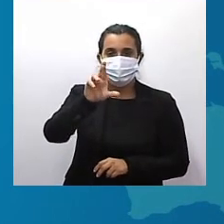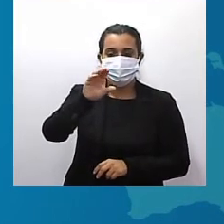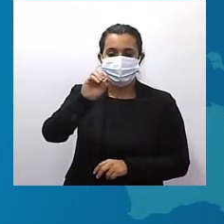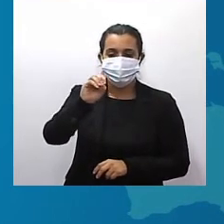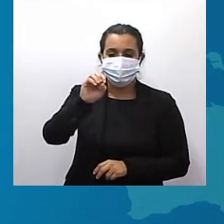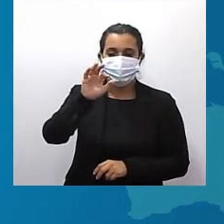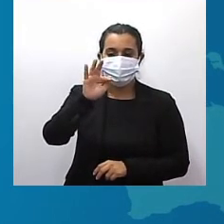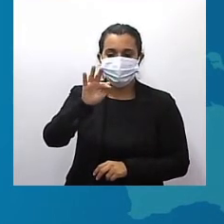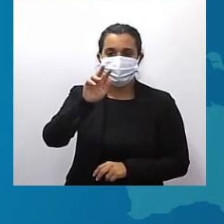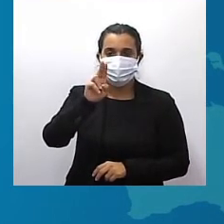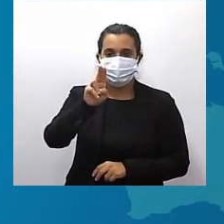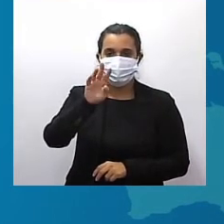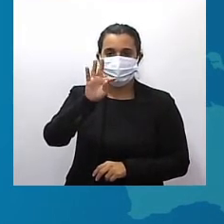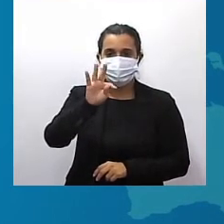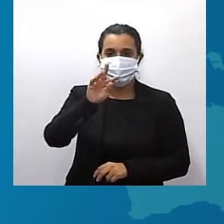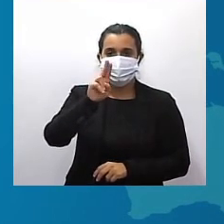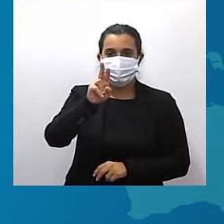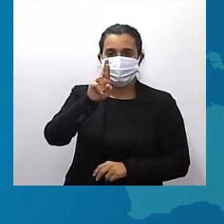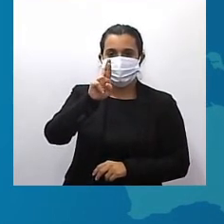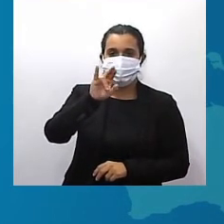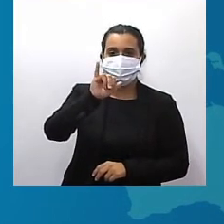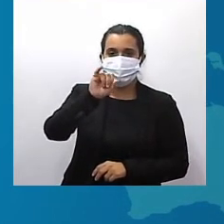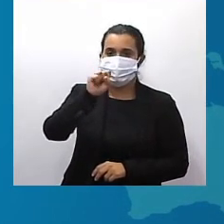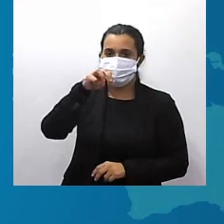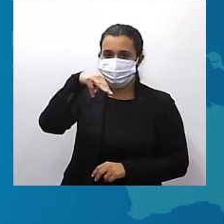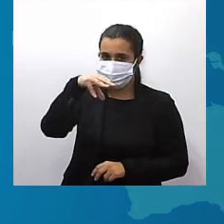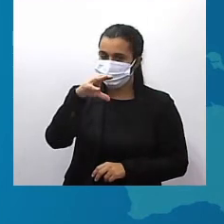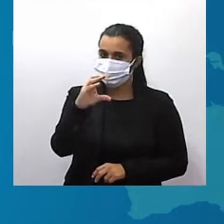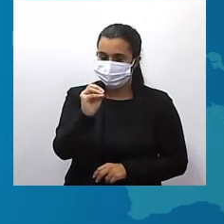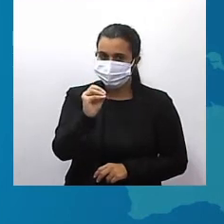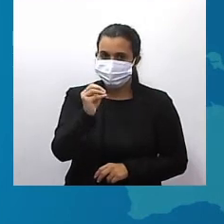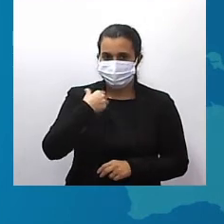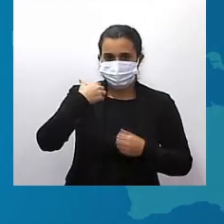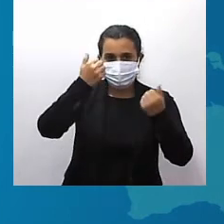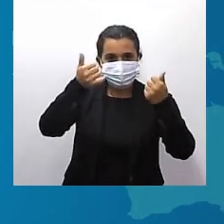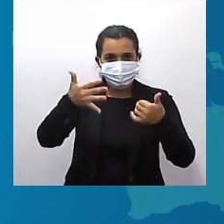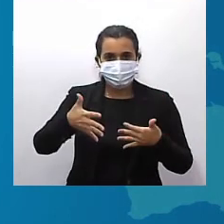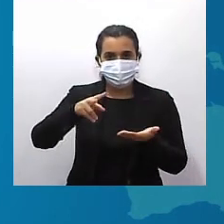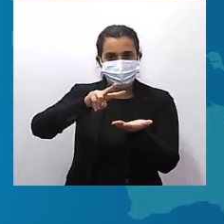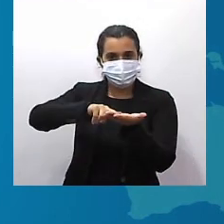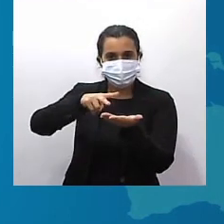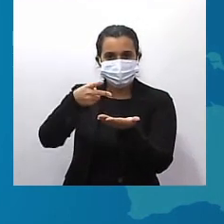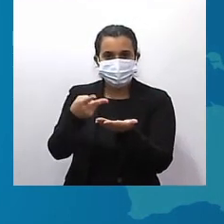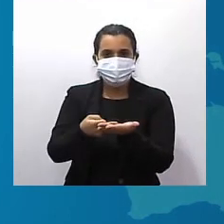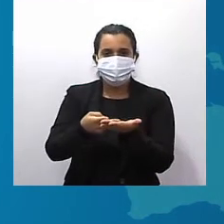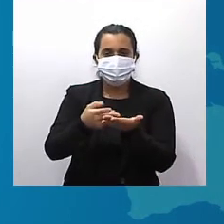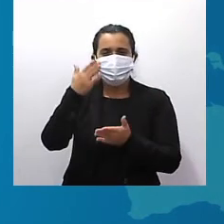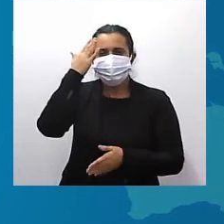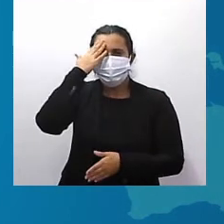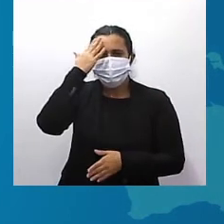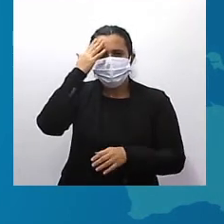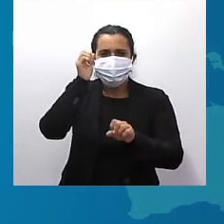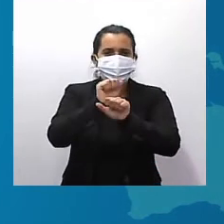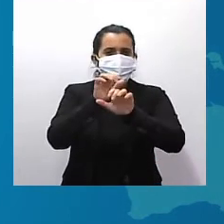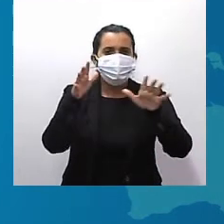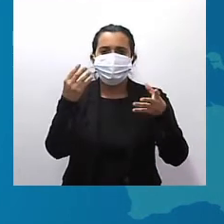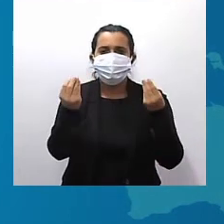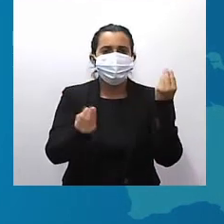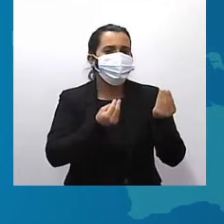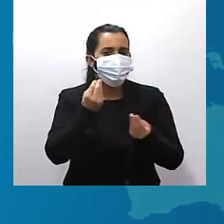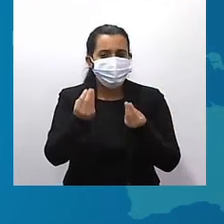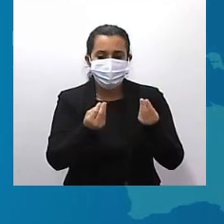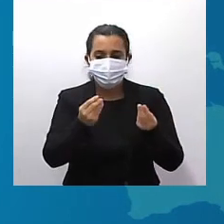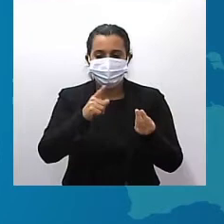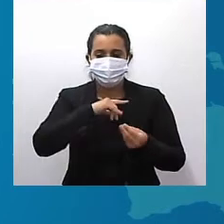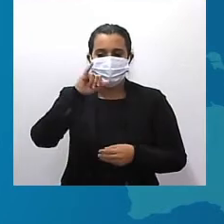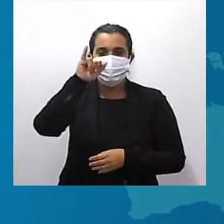ou Afrofuturismo. Então, fazer uma breve tradução aí para a gente entender do que é que se trata e olha aí a